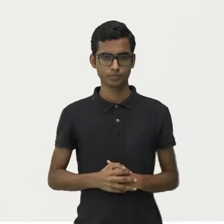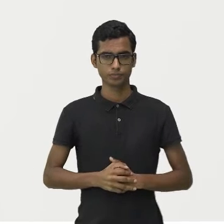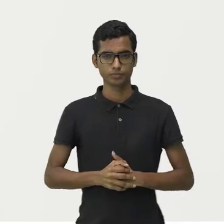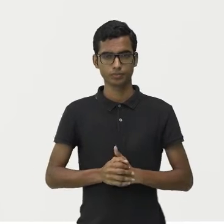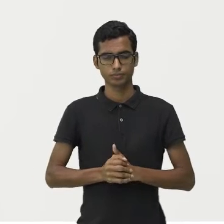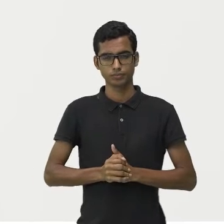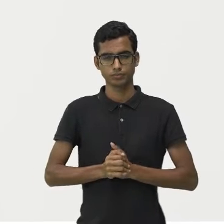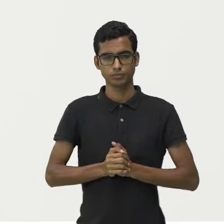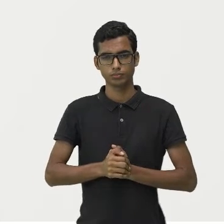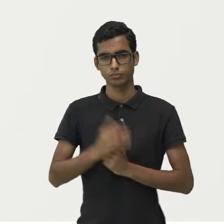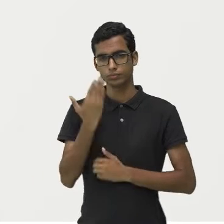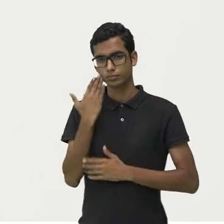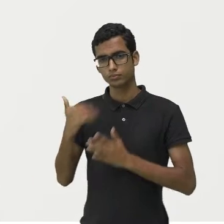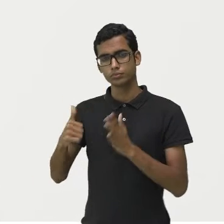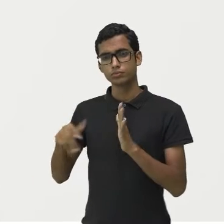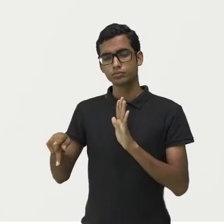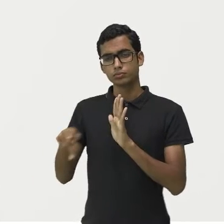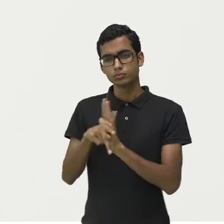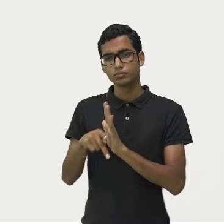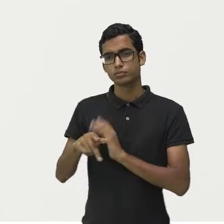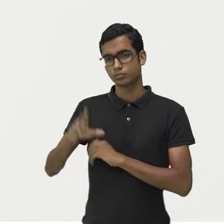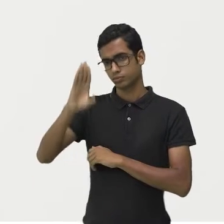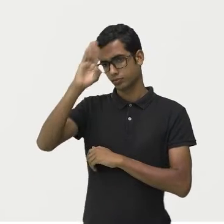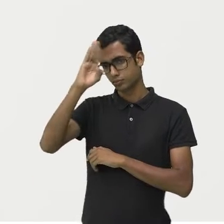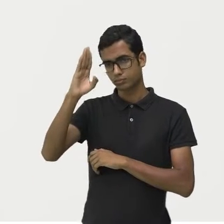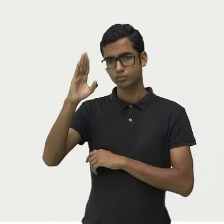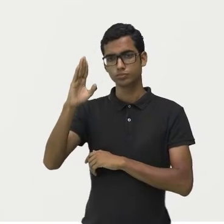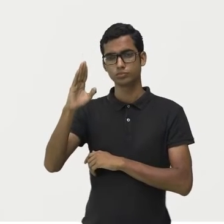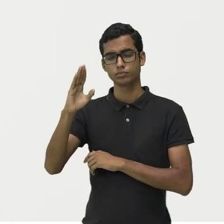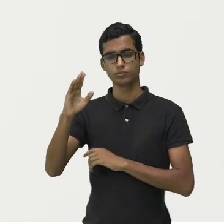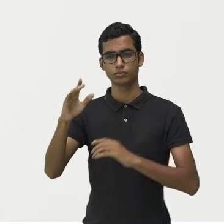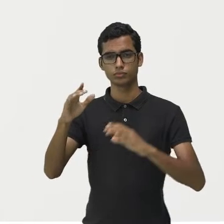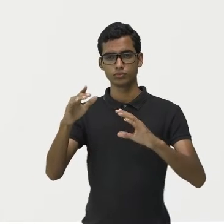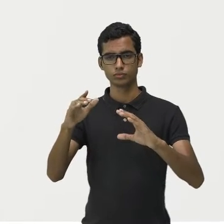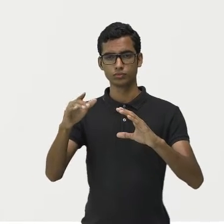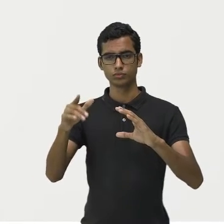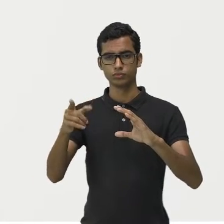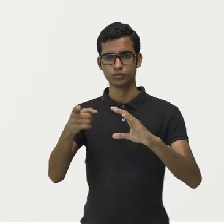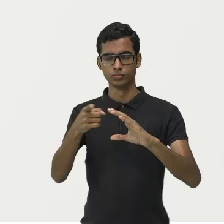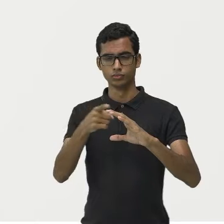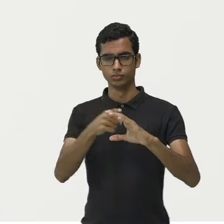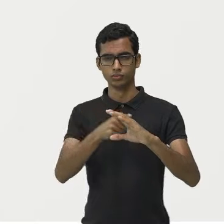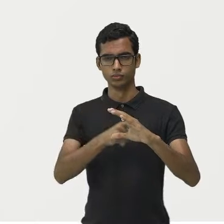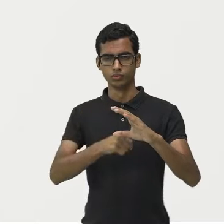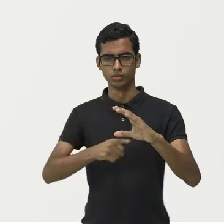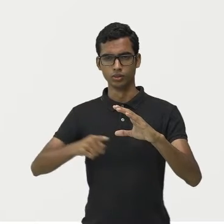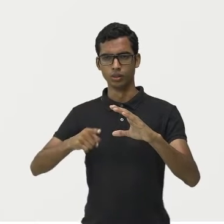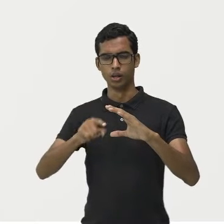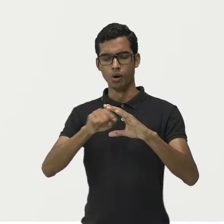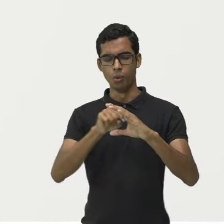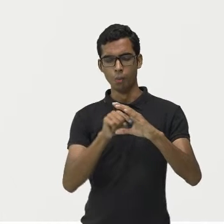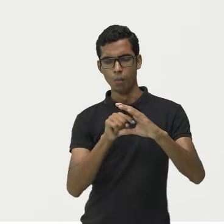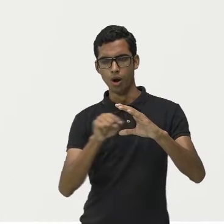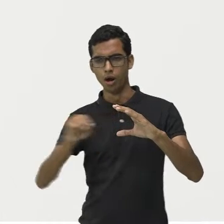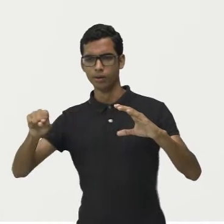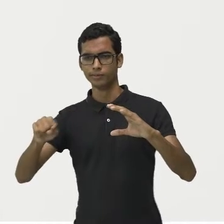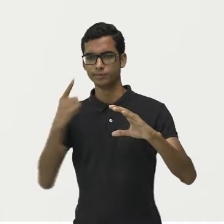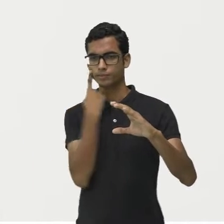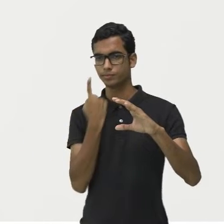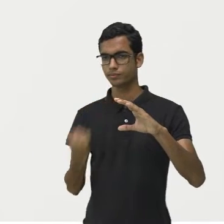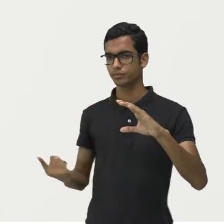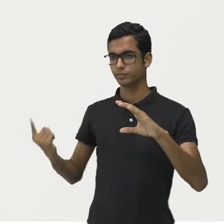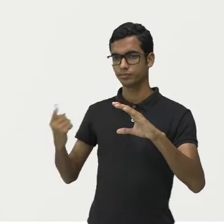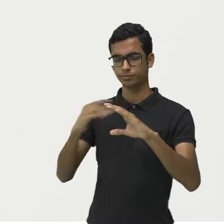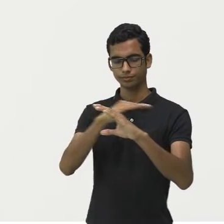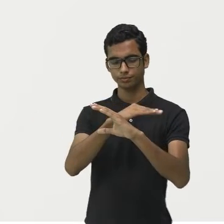gente, o eixo principal do espelho, tá certo? Esse eixo principal, ele está aqui, ó. O